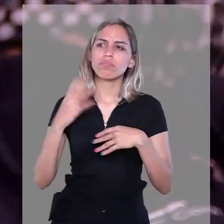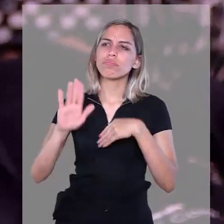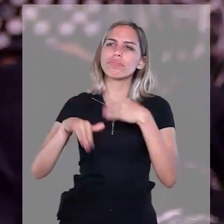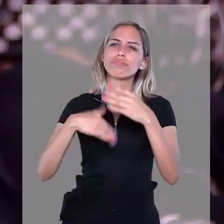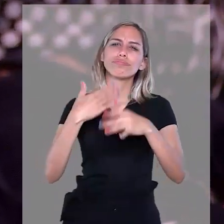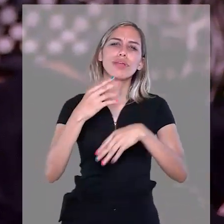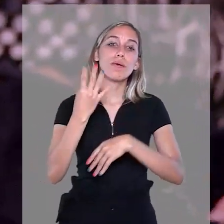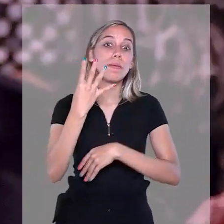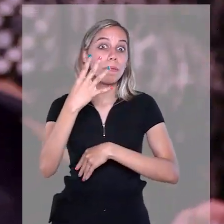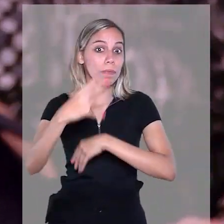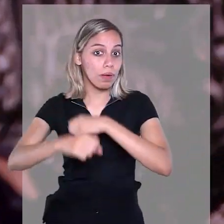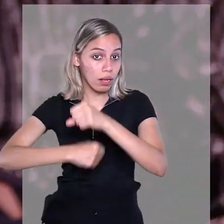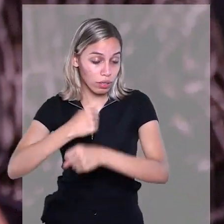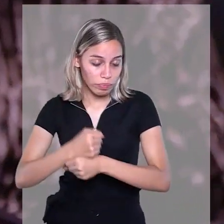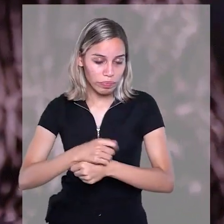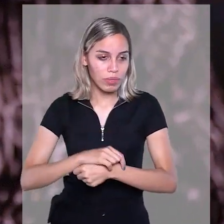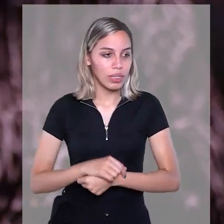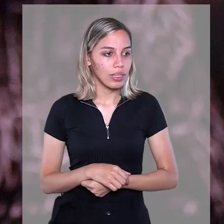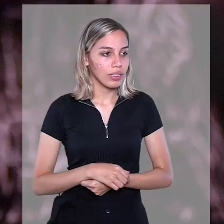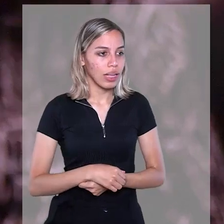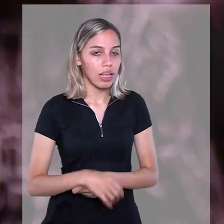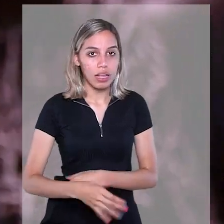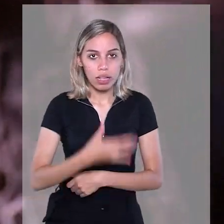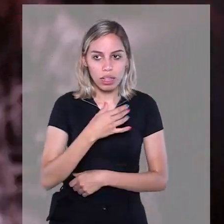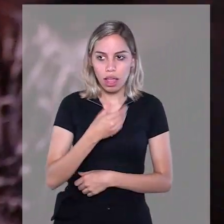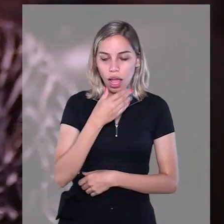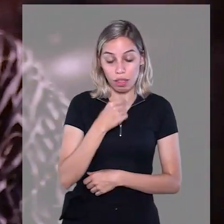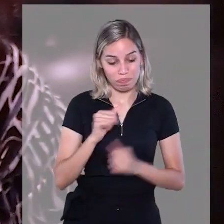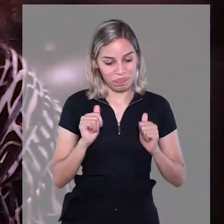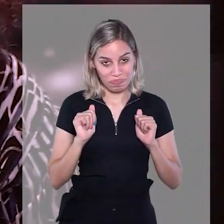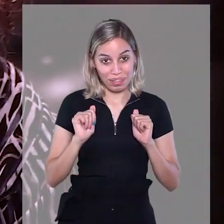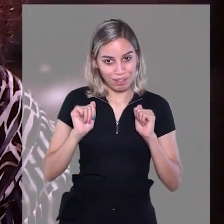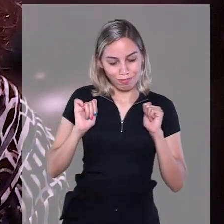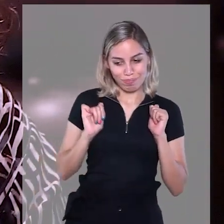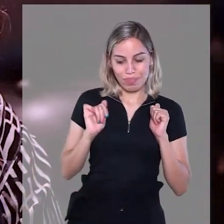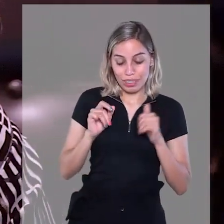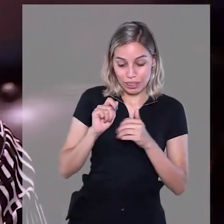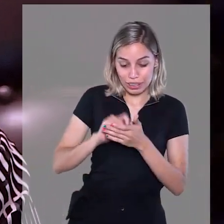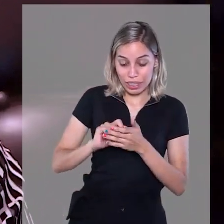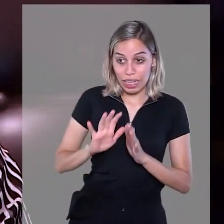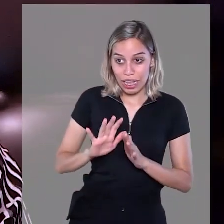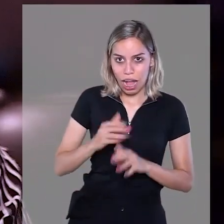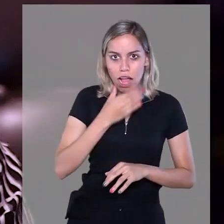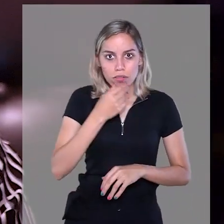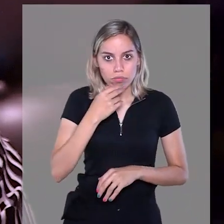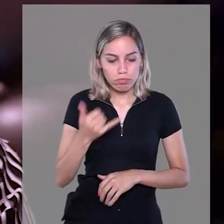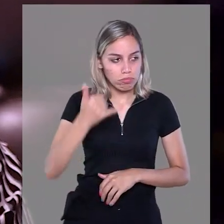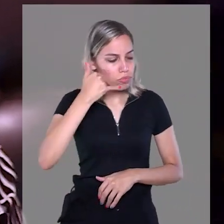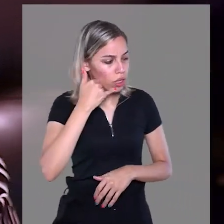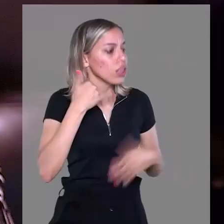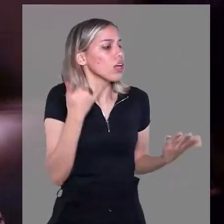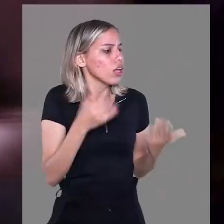falava, eu tenho certeza que vai ser um grande livro e espero com calma. Os espectadores ouvem